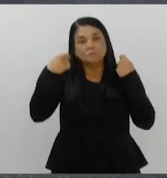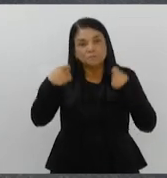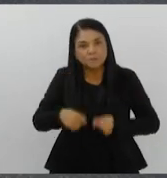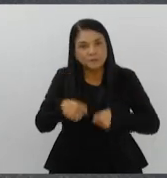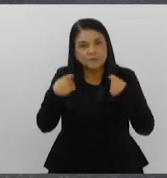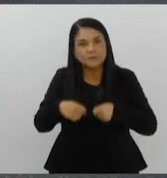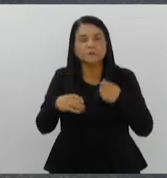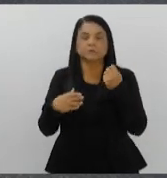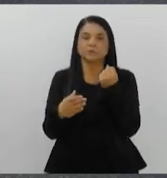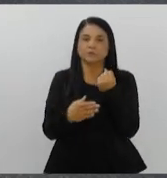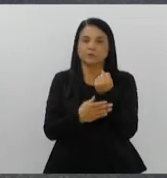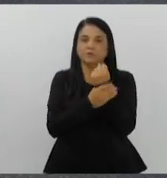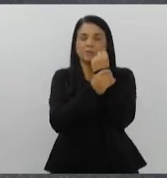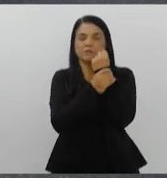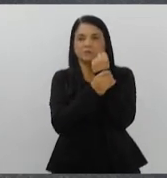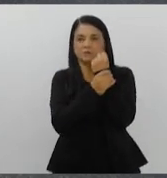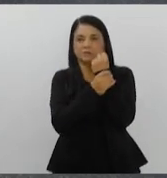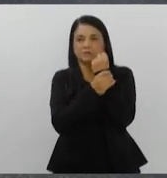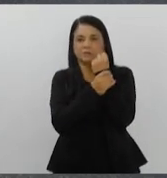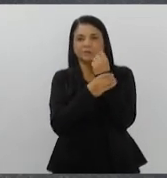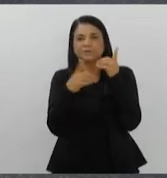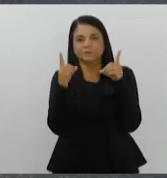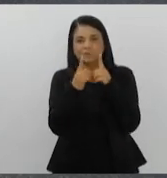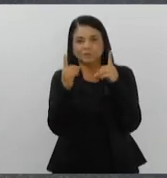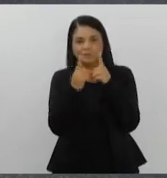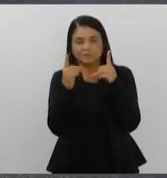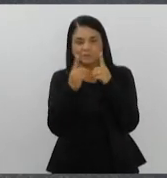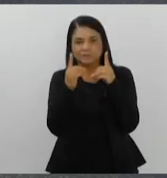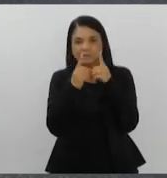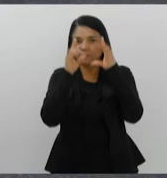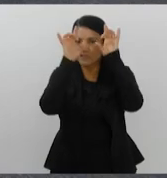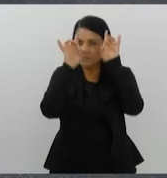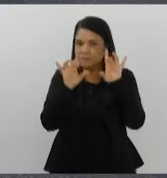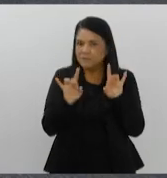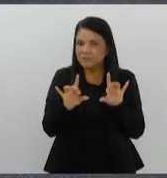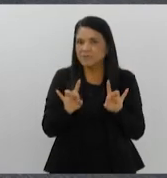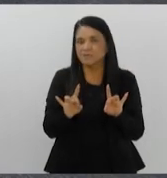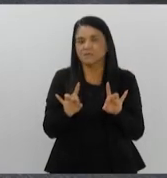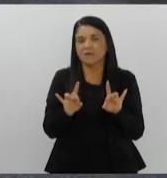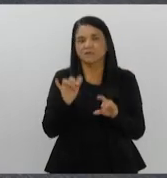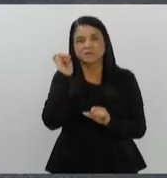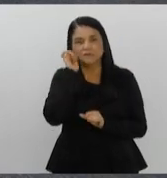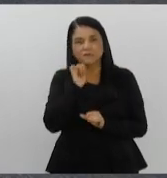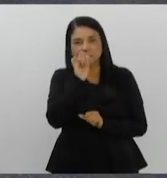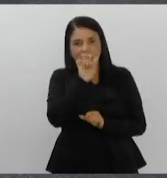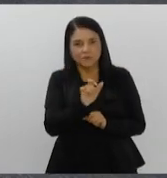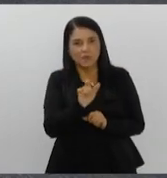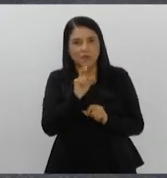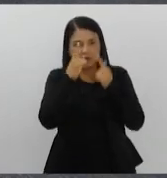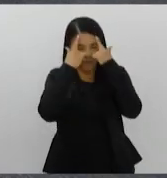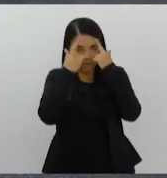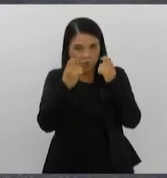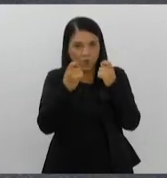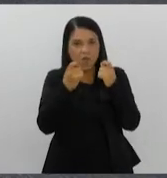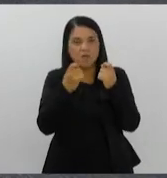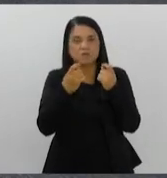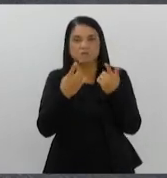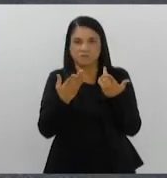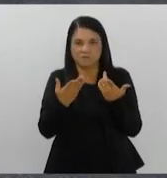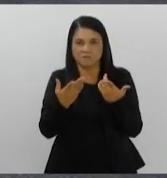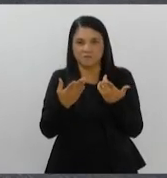precisamos garantir o atendimento especializado às mulheres em situação de violência, que